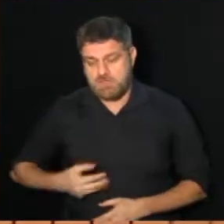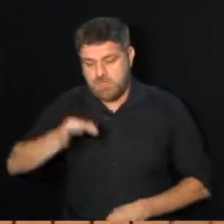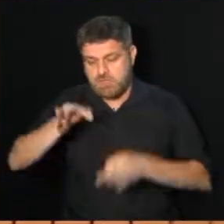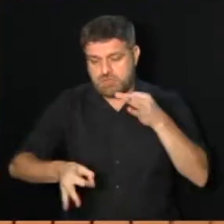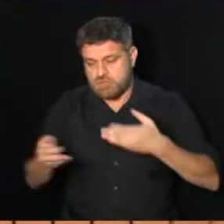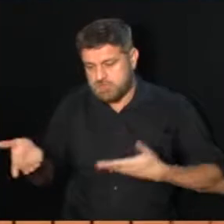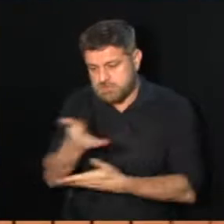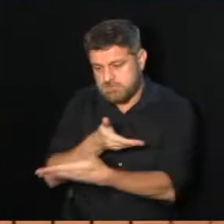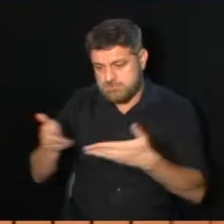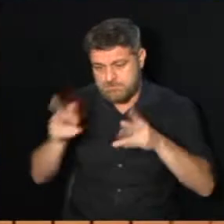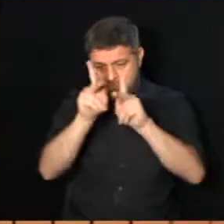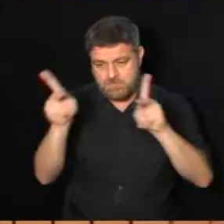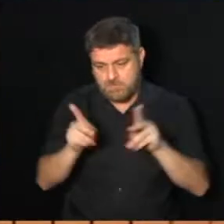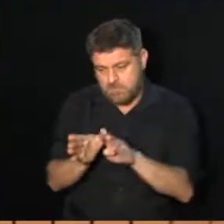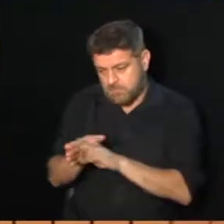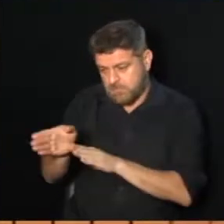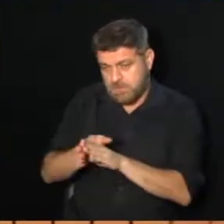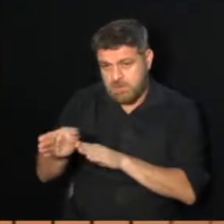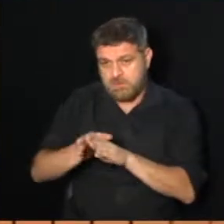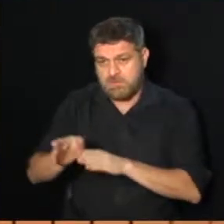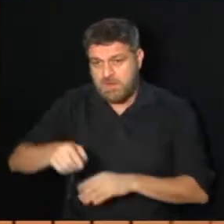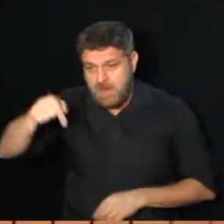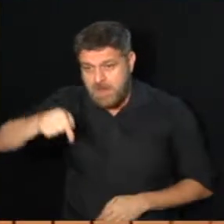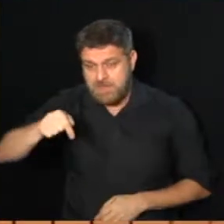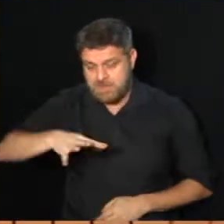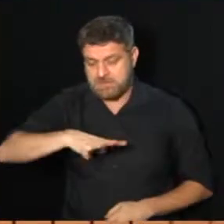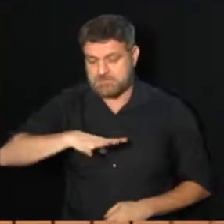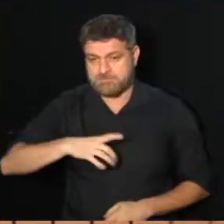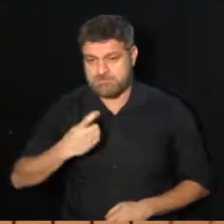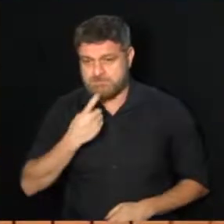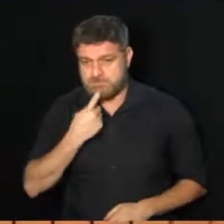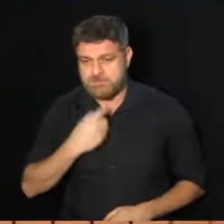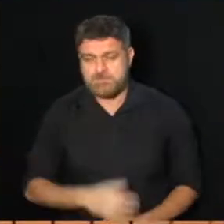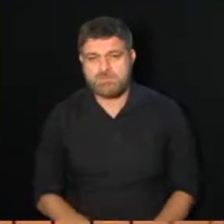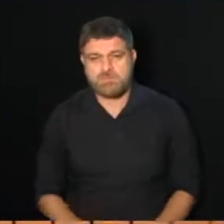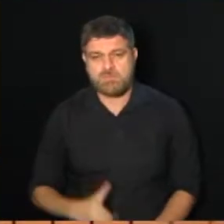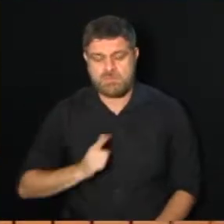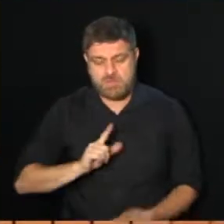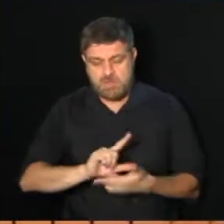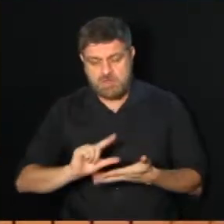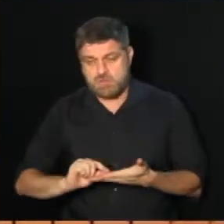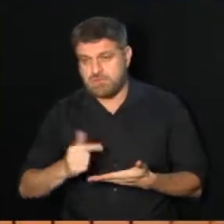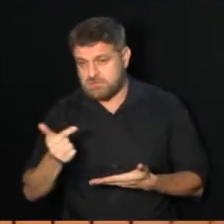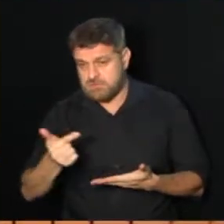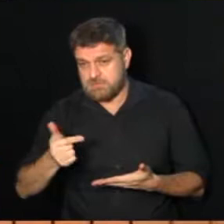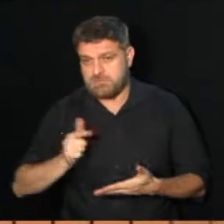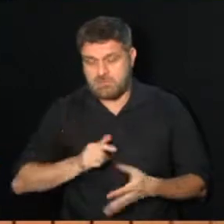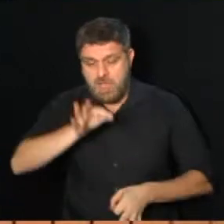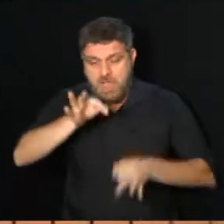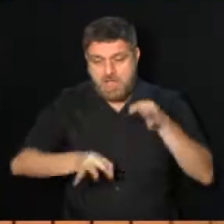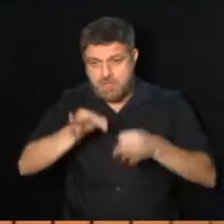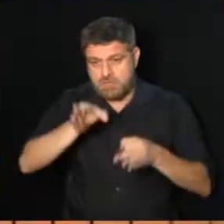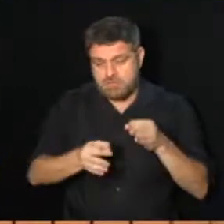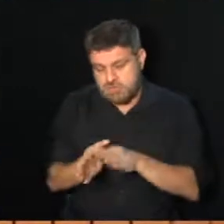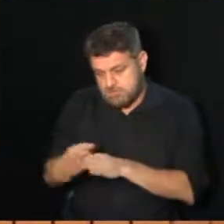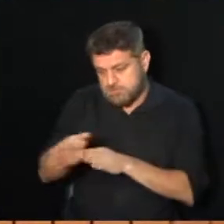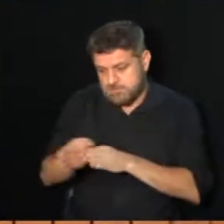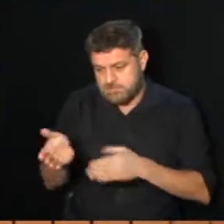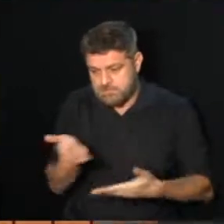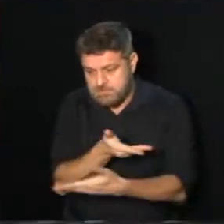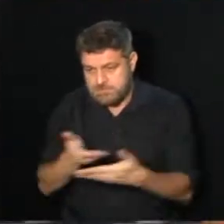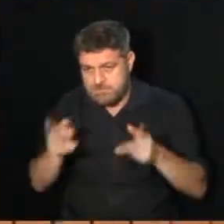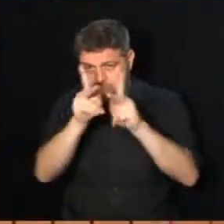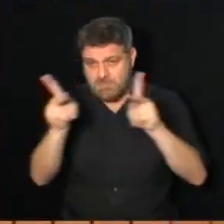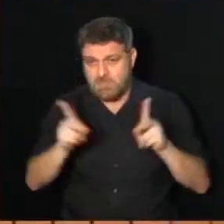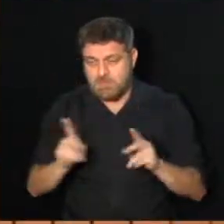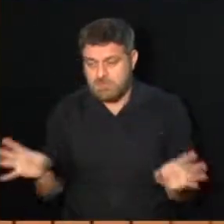e o programa de justiça restaurativa no âmbito do município de Campinas. Artigo 2º. A justiça restaurativa consiste em um